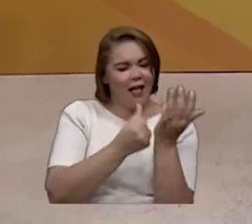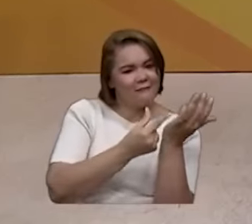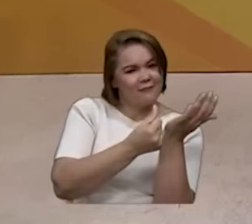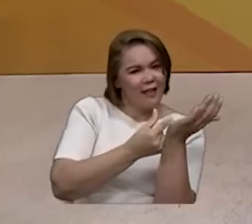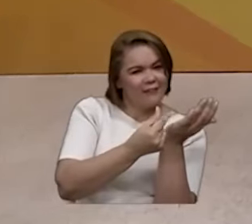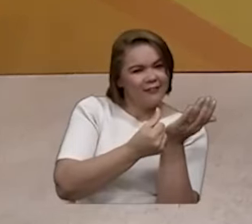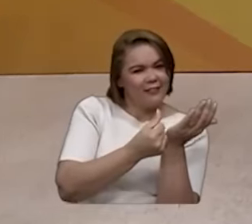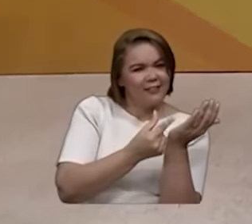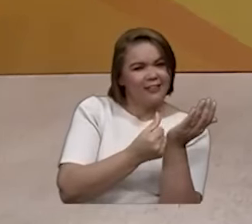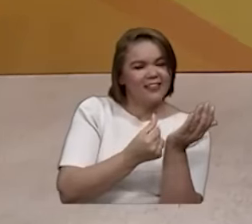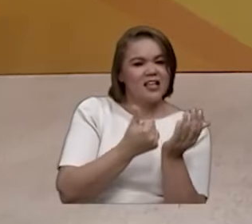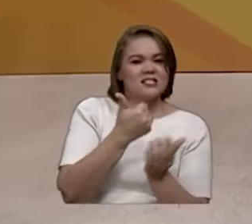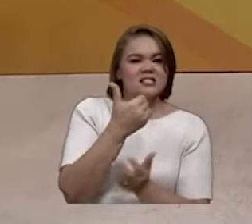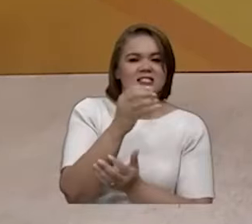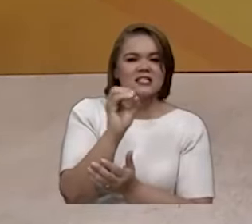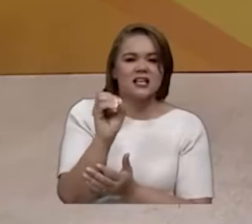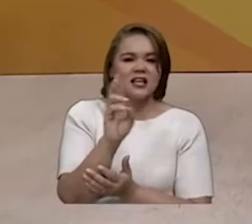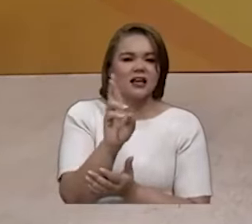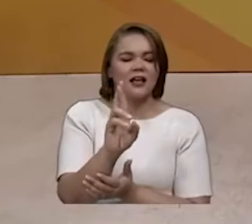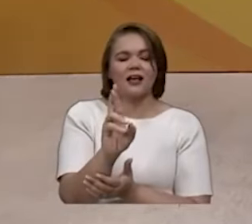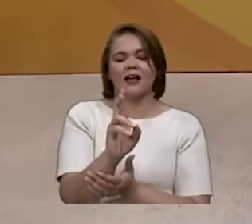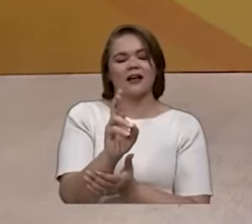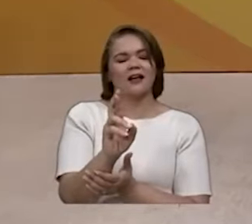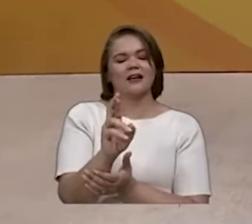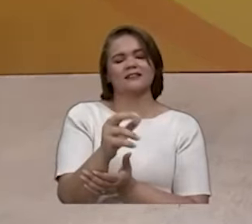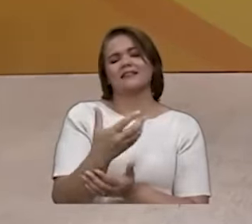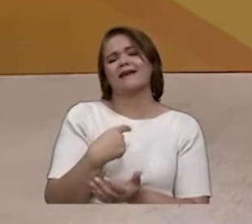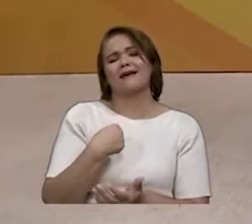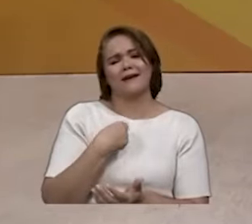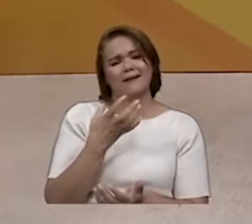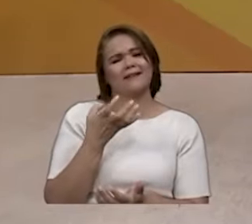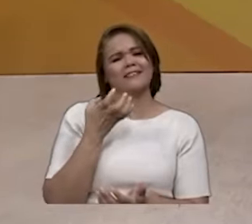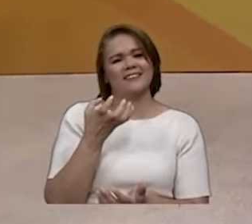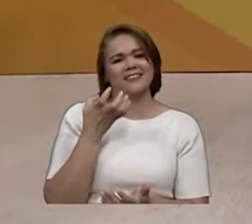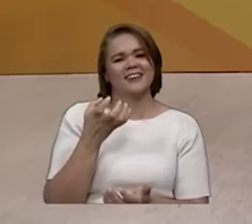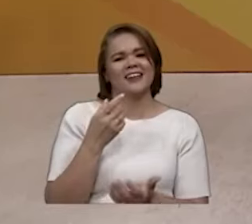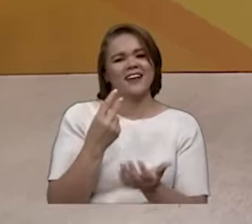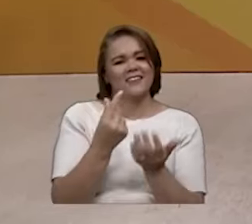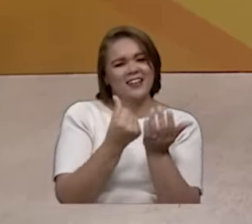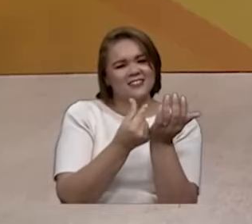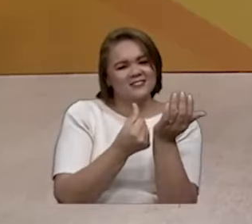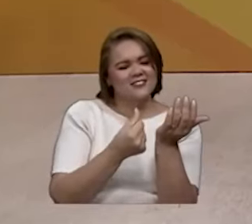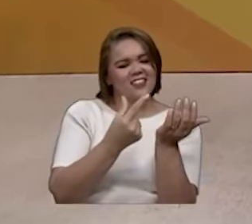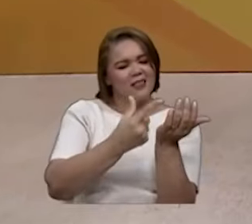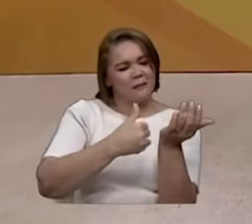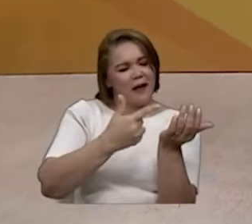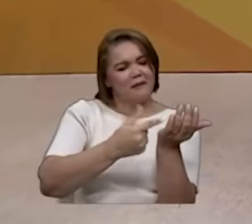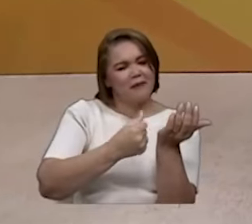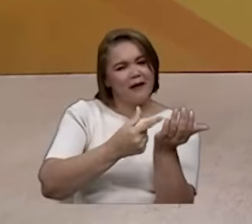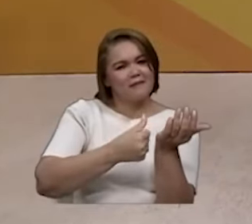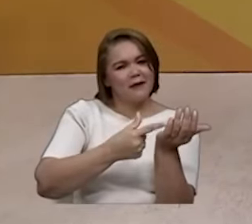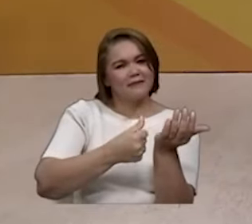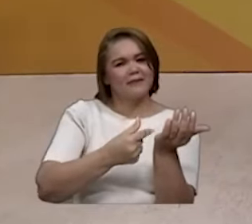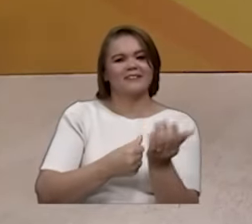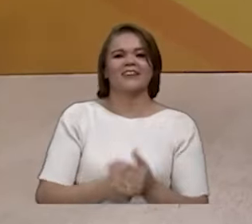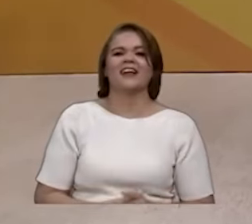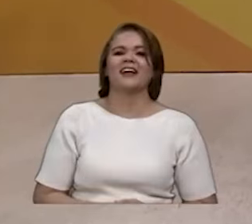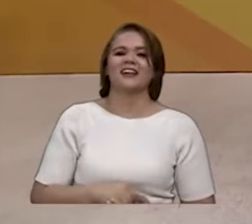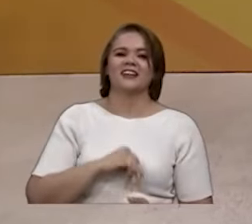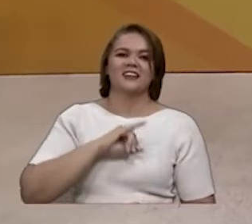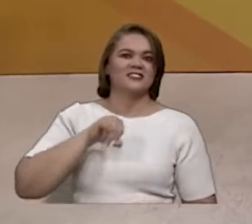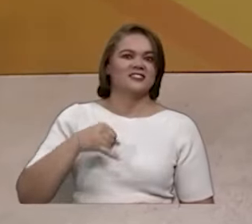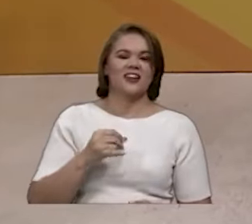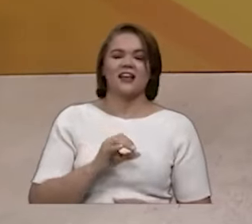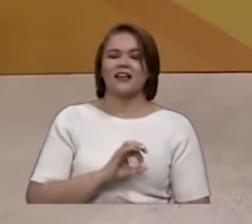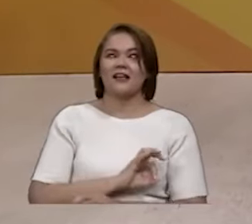assim, ó. Ah, meu Deus, eu queria estar nessa missão. Também. De ter que contar e recontar. Ah, sem dúvida. Já que adora fazer isso. Toda vez que recebe